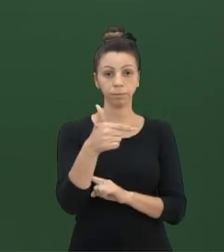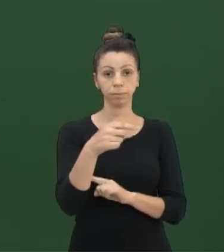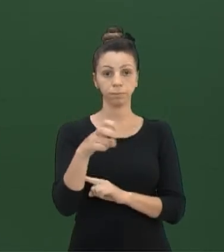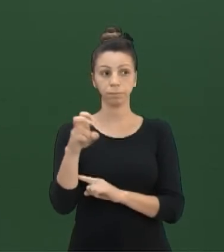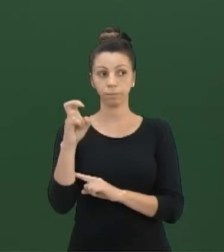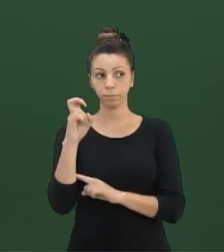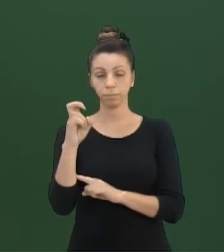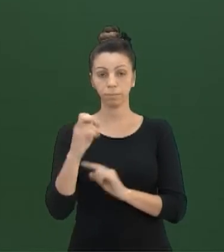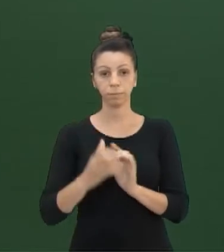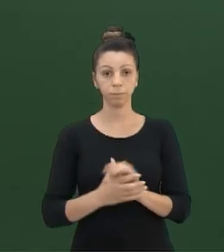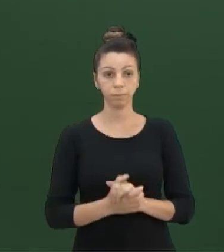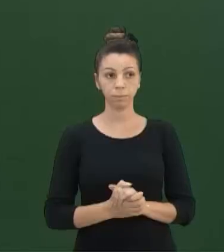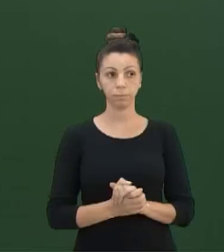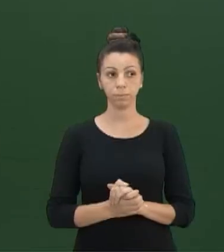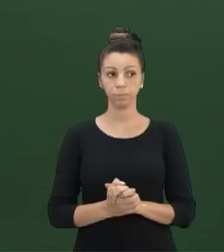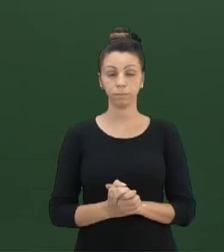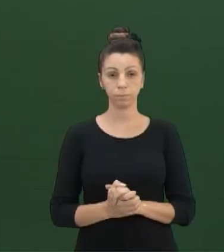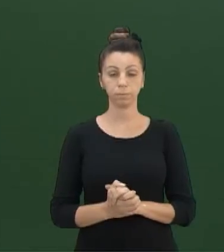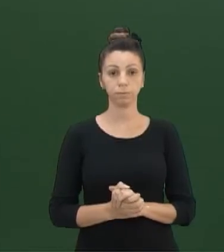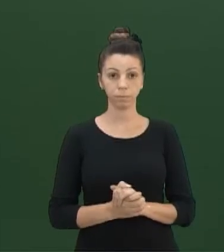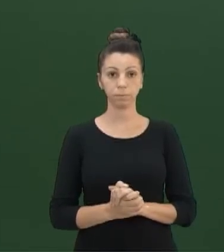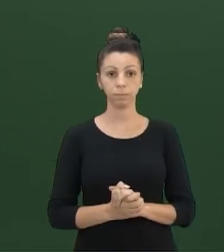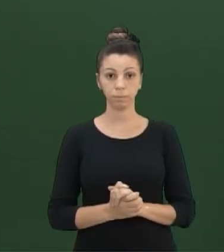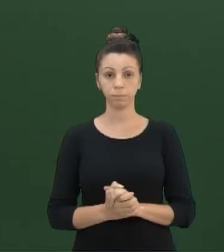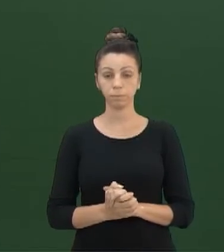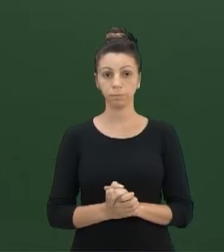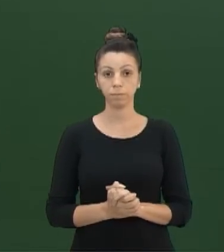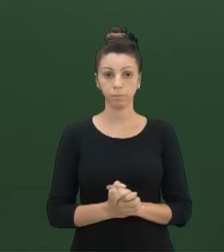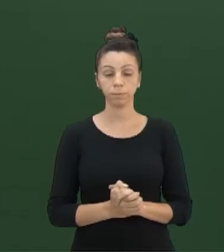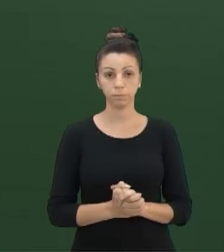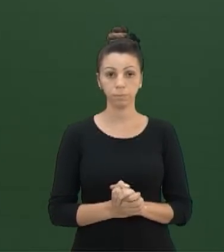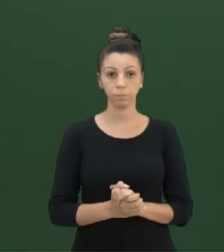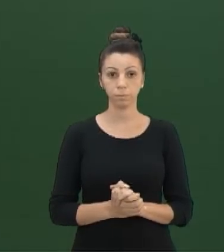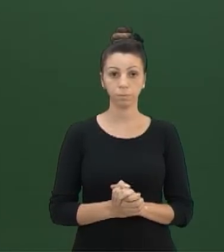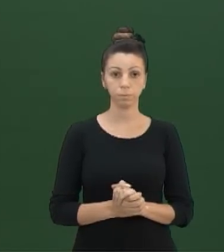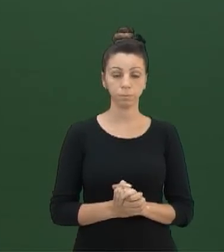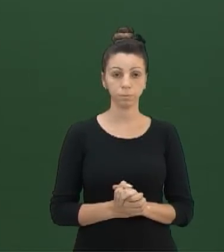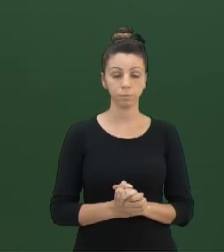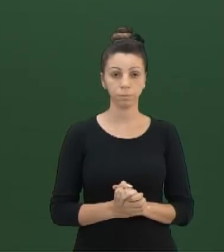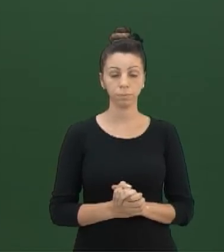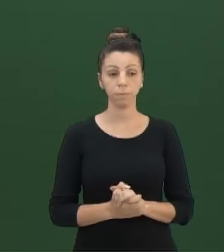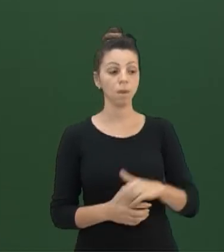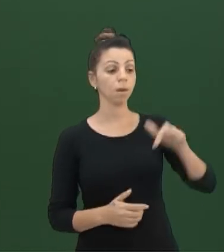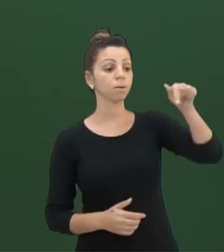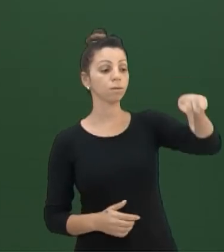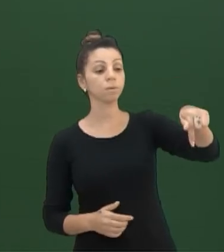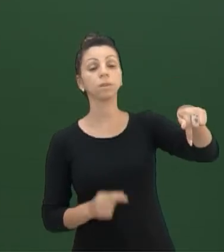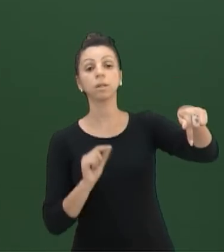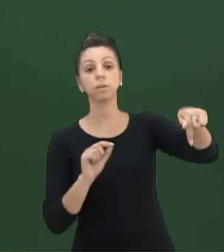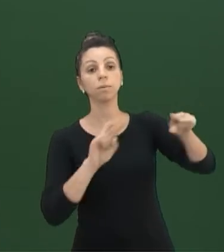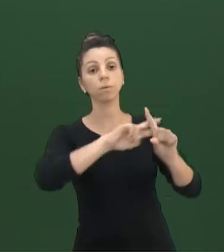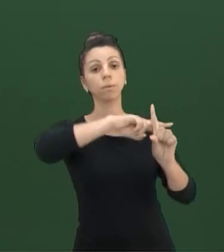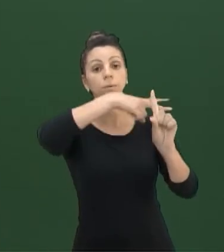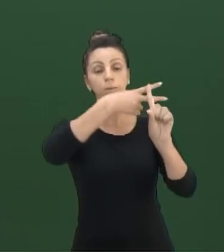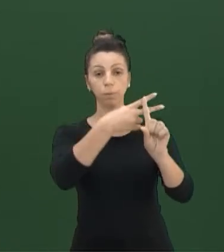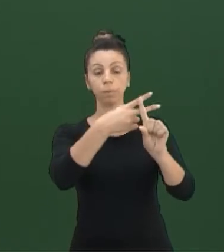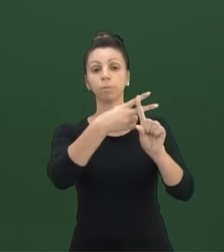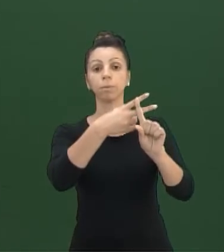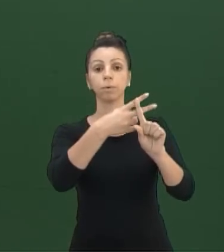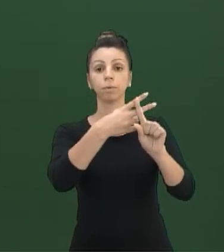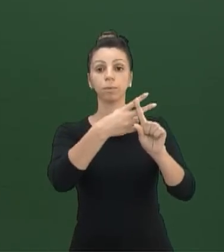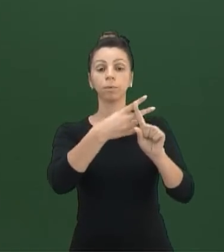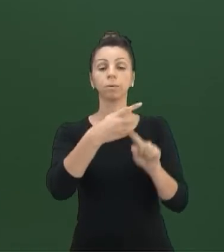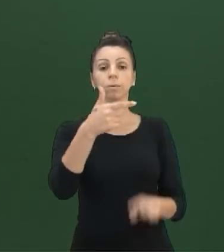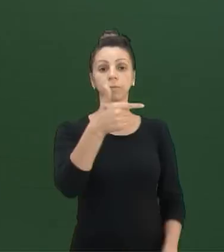lotes coloniais e nossos quarteirões 2 vezes por 25. A primeira para transformar de quarteirão para